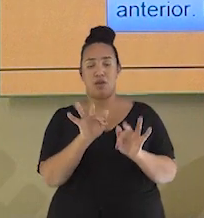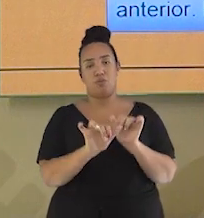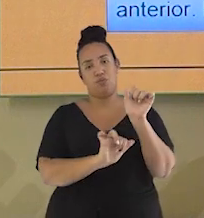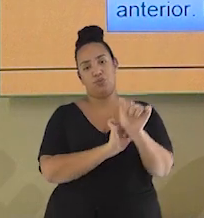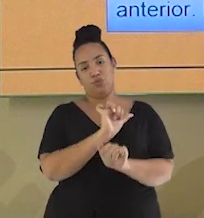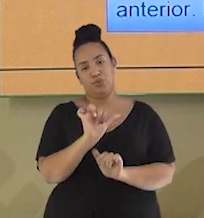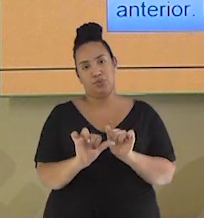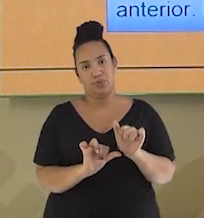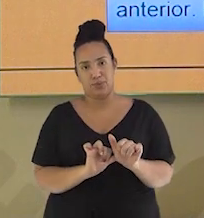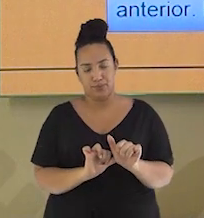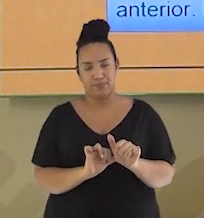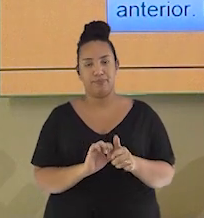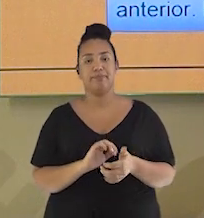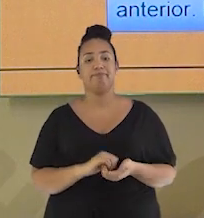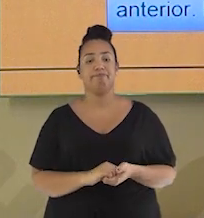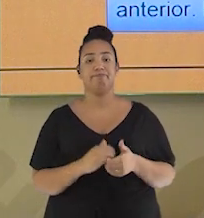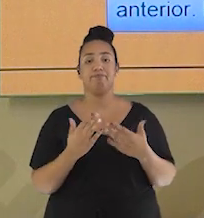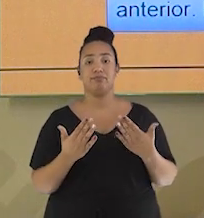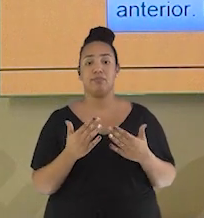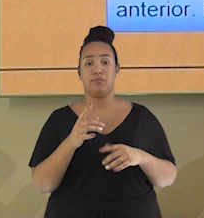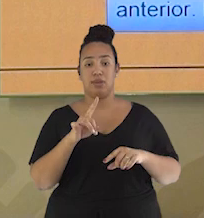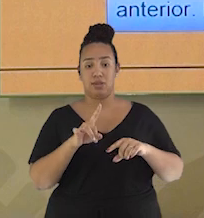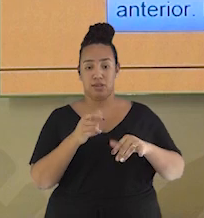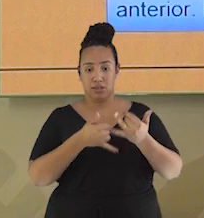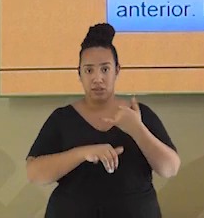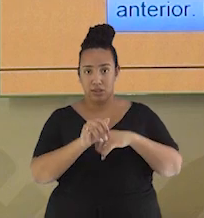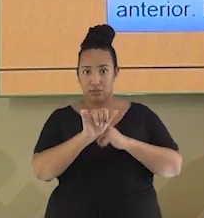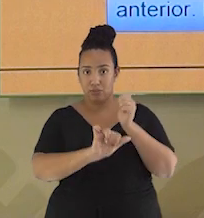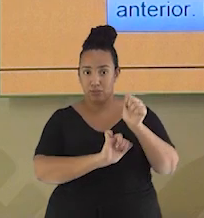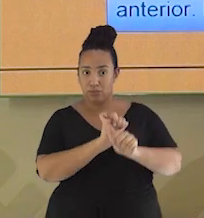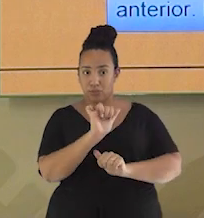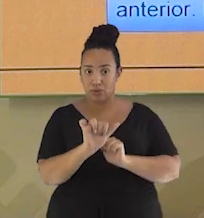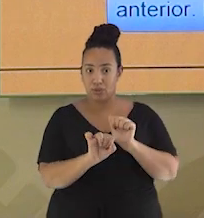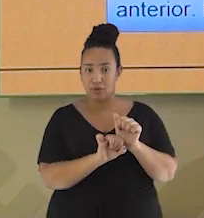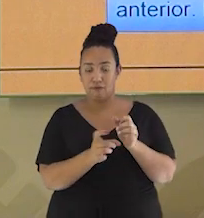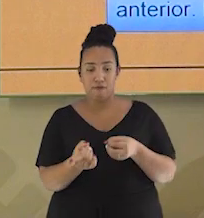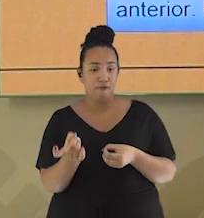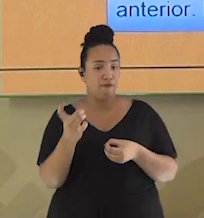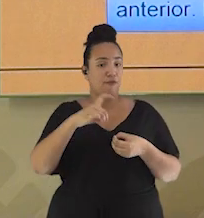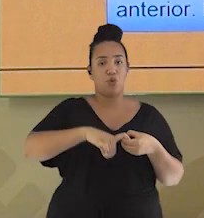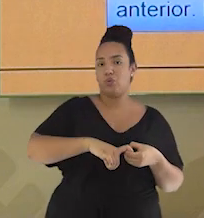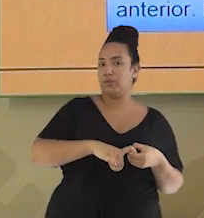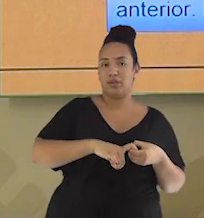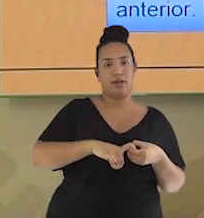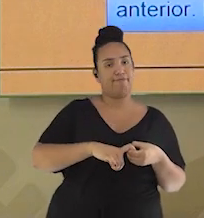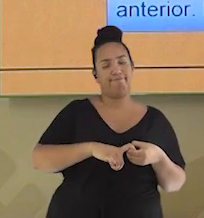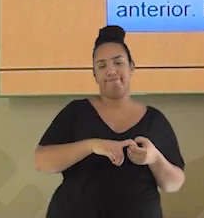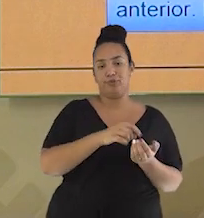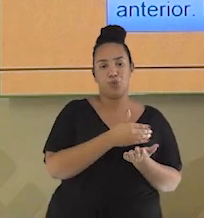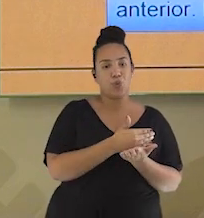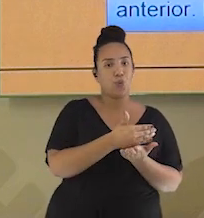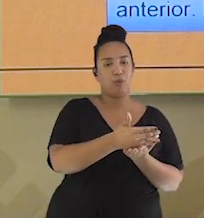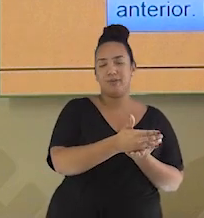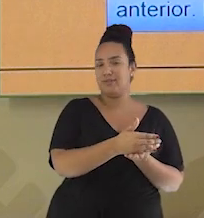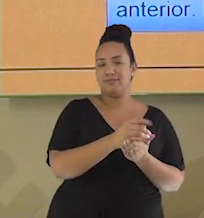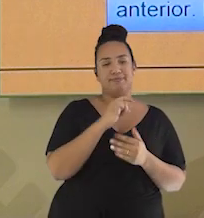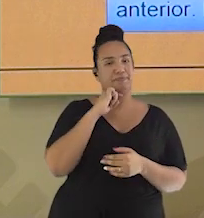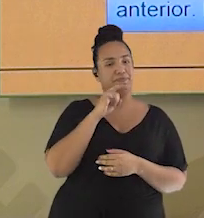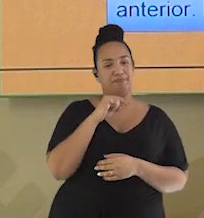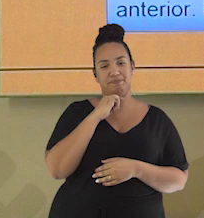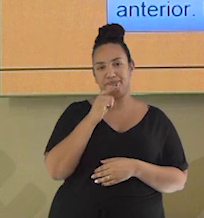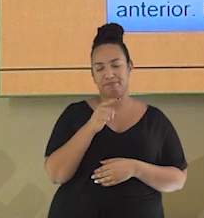Ou seja, as transformações químicas, elas são irreversíveis. Ela não pode voltar ao que era